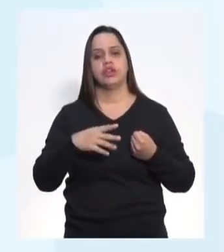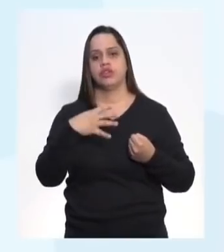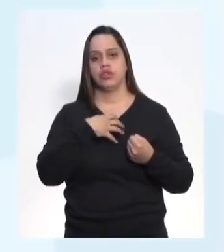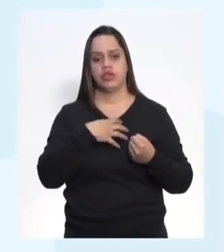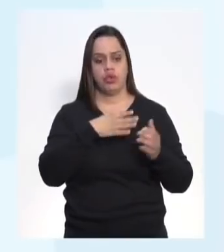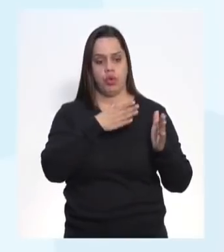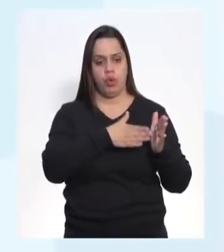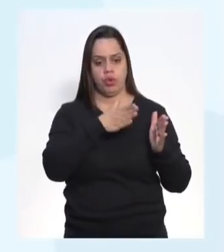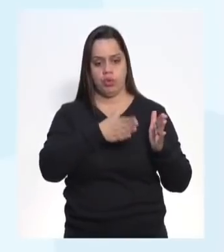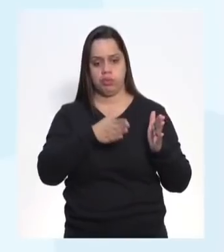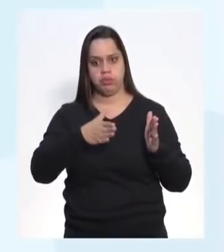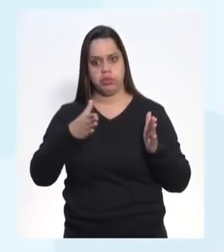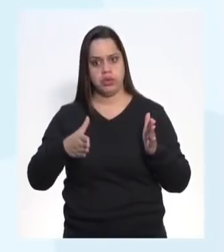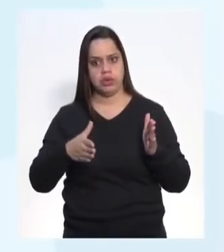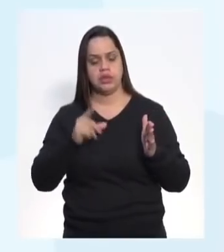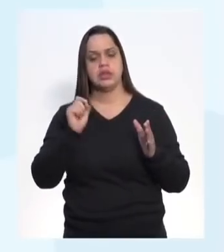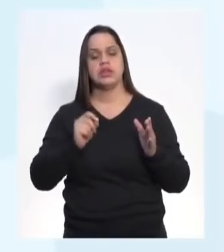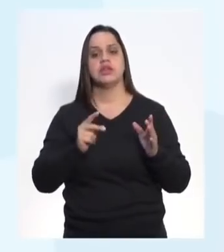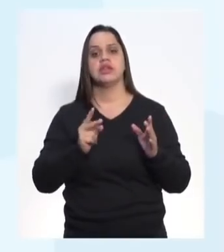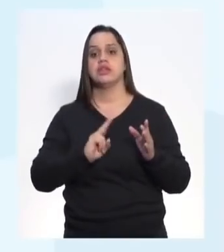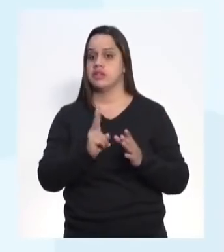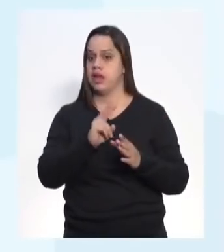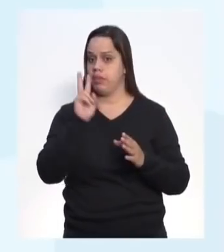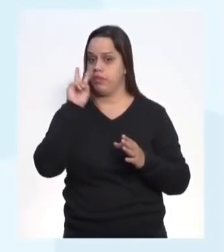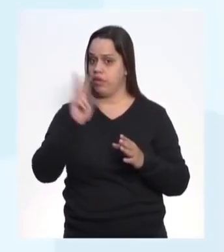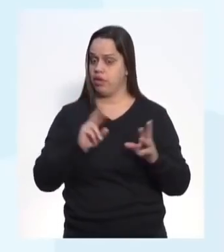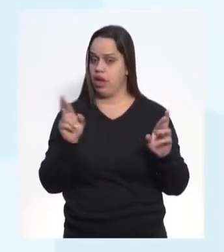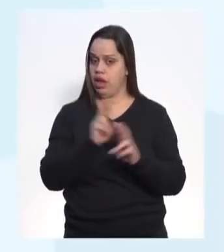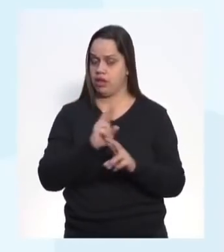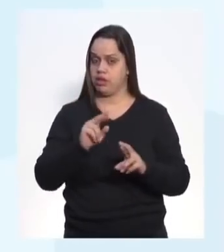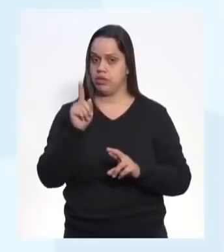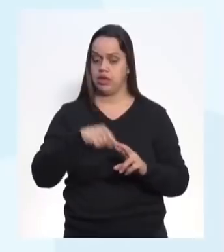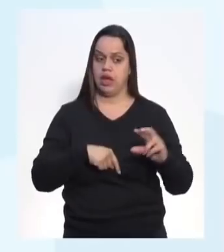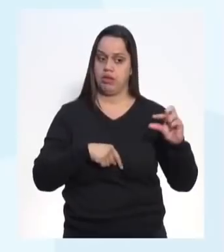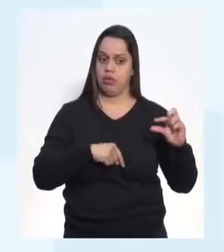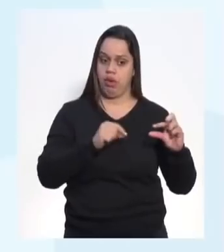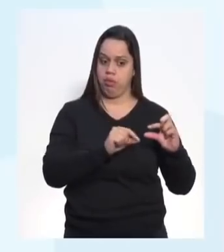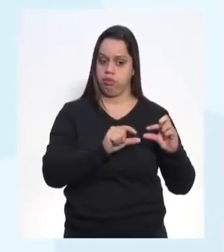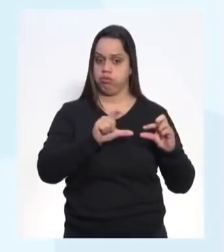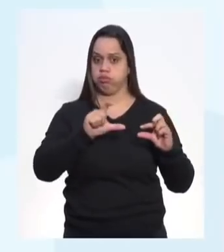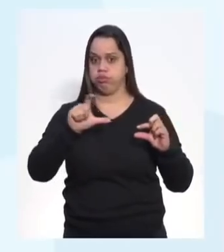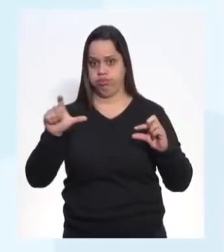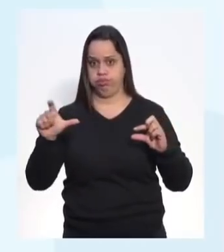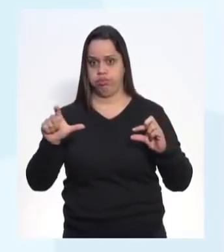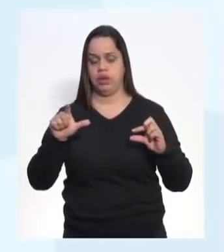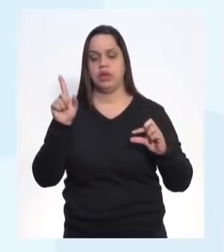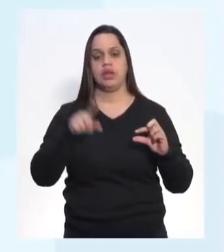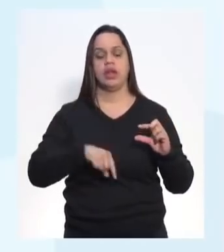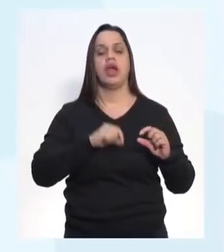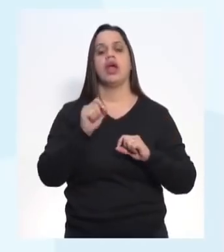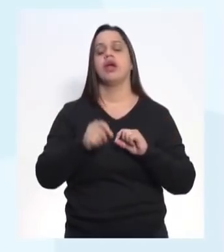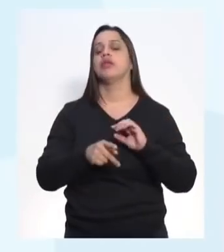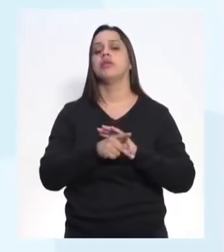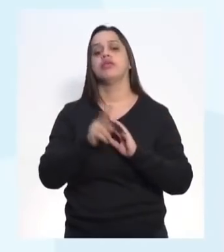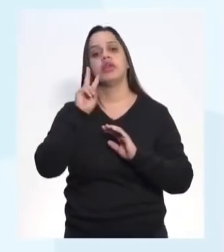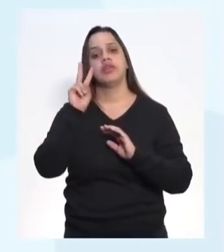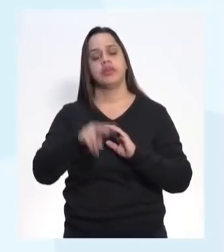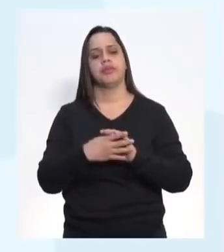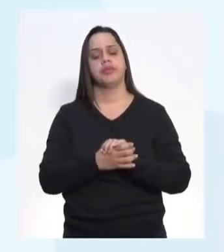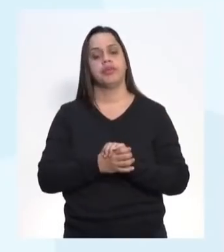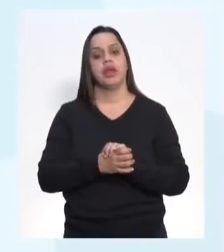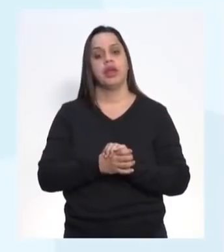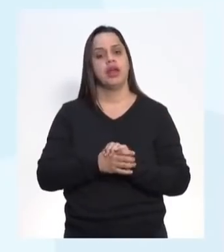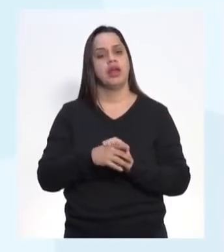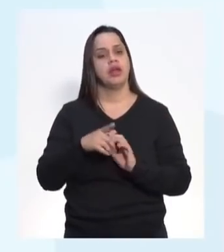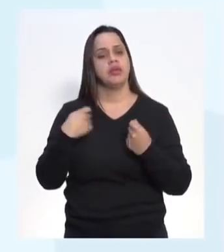né? Observando sempre essa relação. Que não deixa de ser uma ordem crescente. Isso mesmo, é uma ordem crescente. Temos que